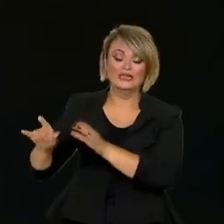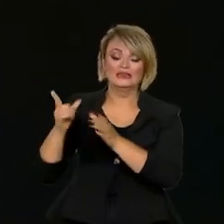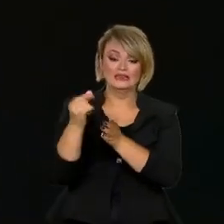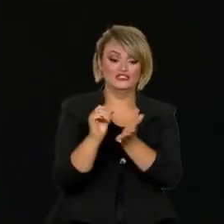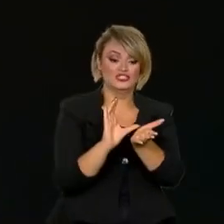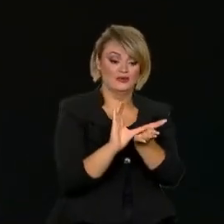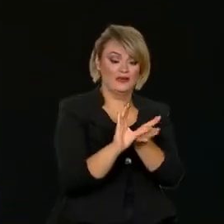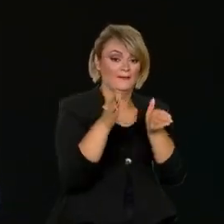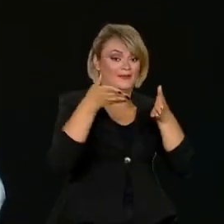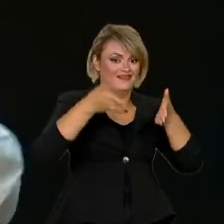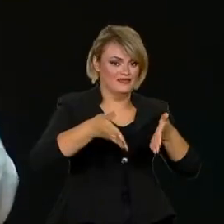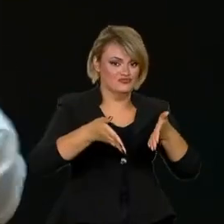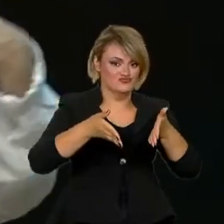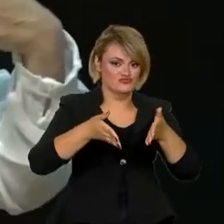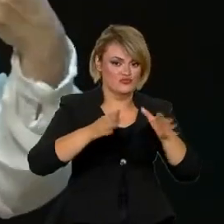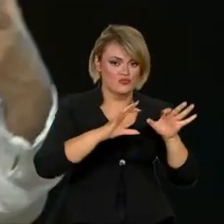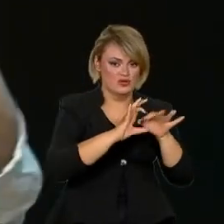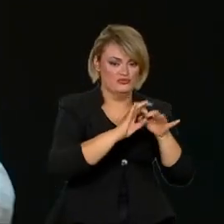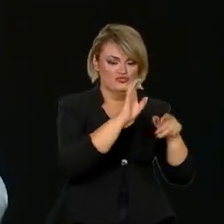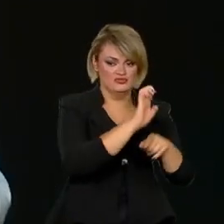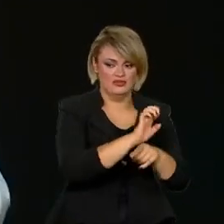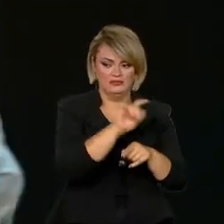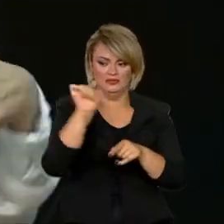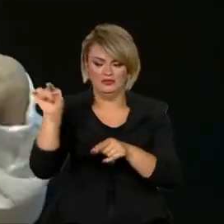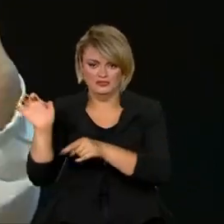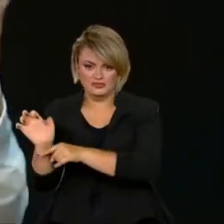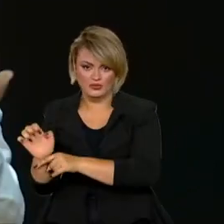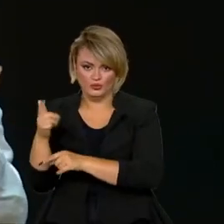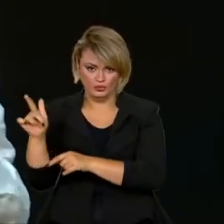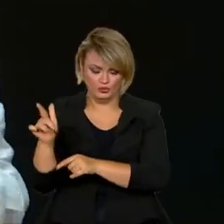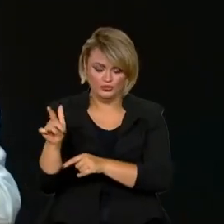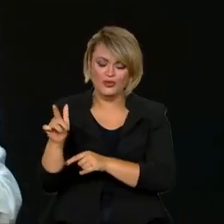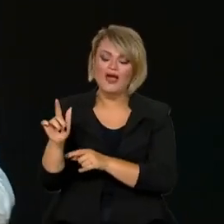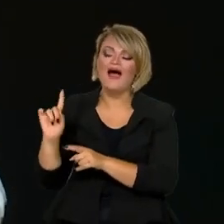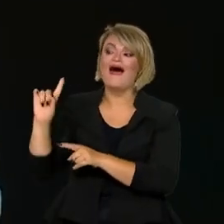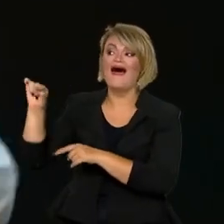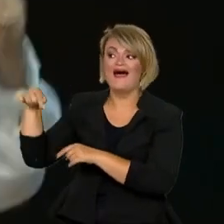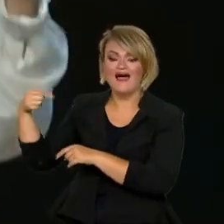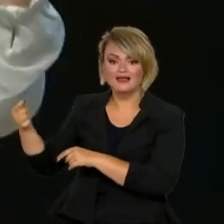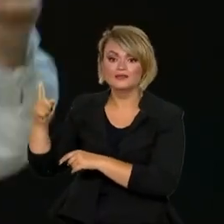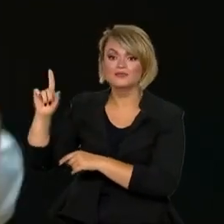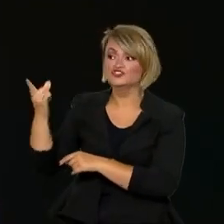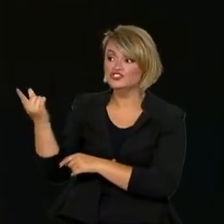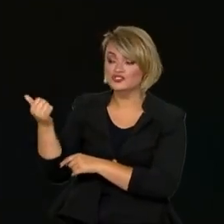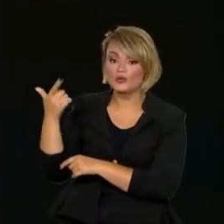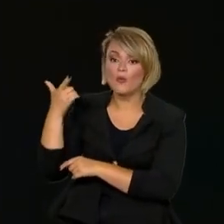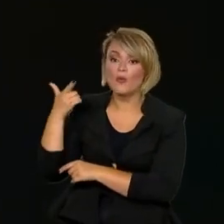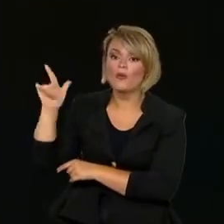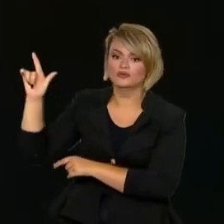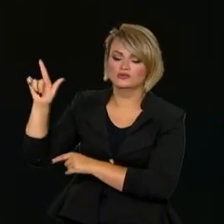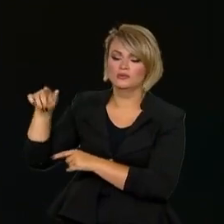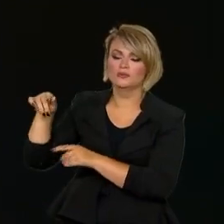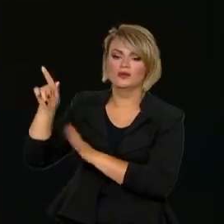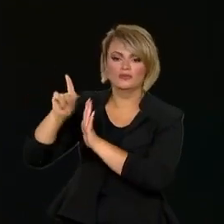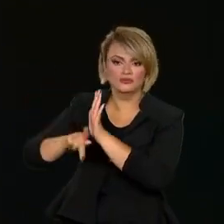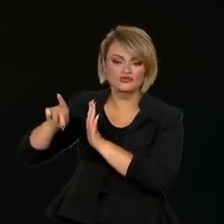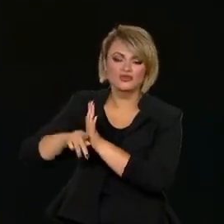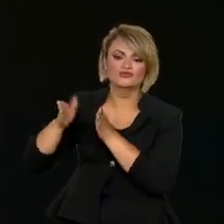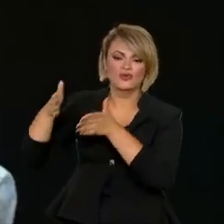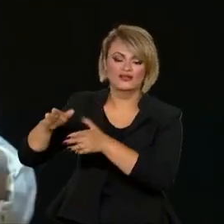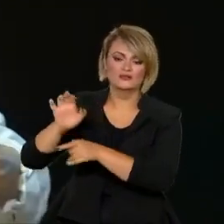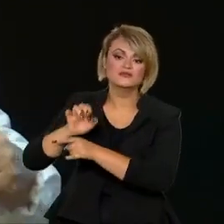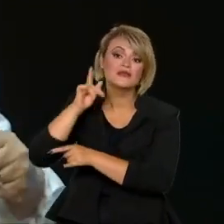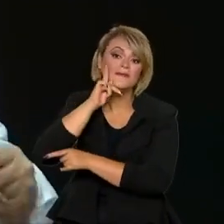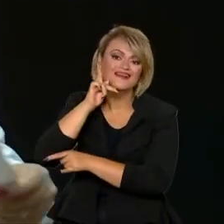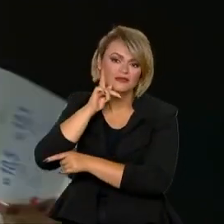minha apresentação. Então, certamente virão ainda mais recursos para Paraíba, além desses 22,6